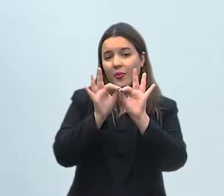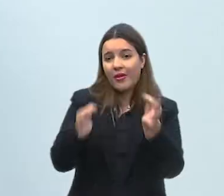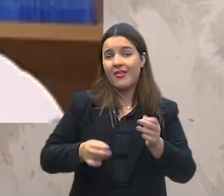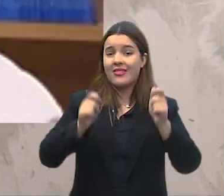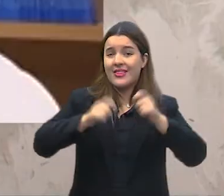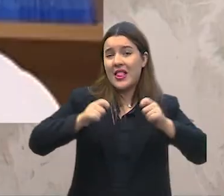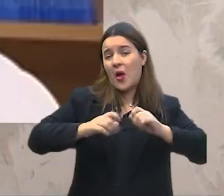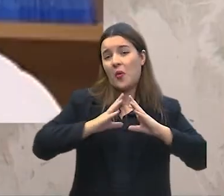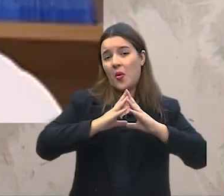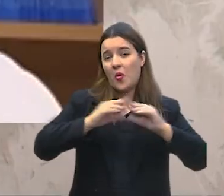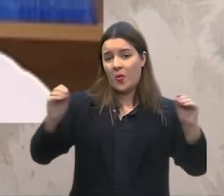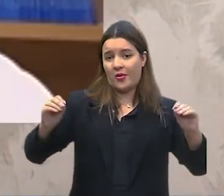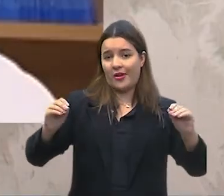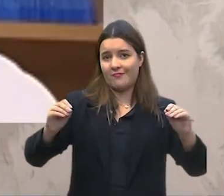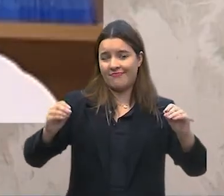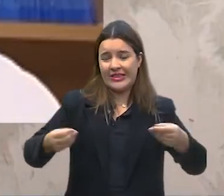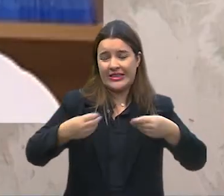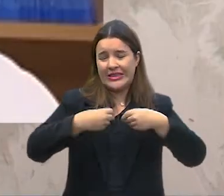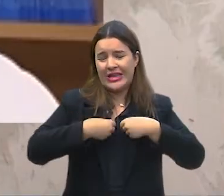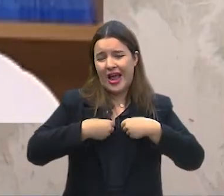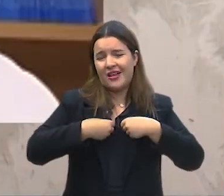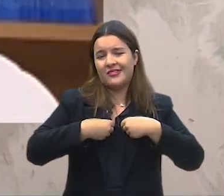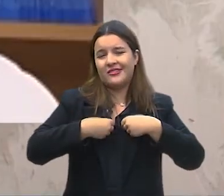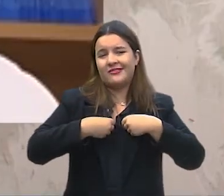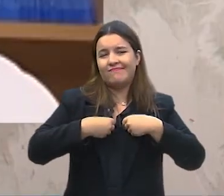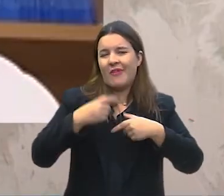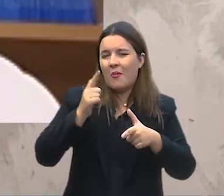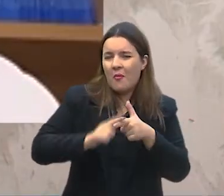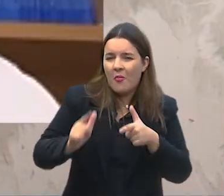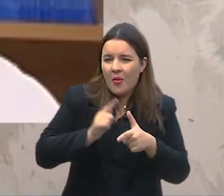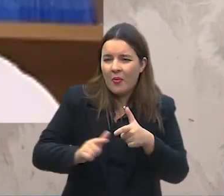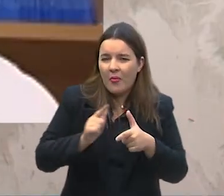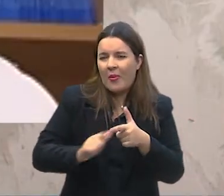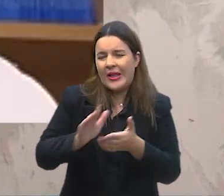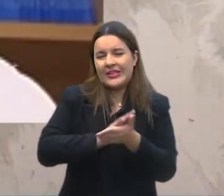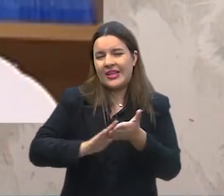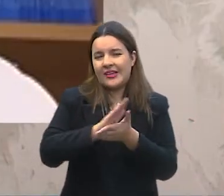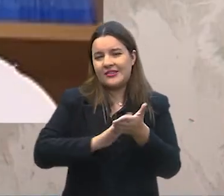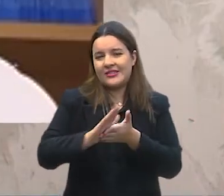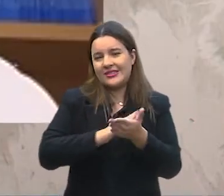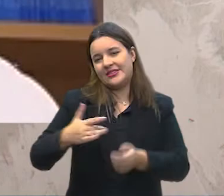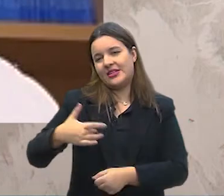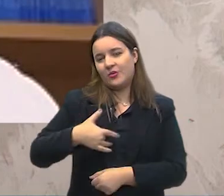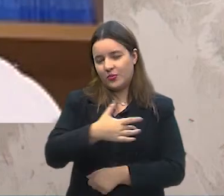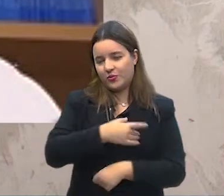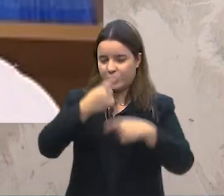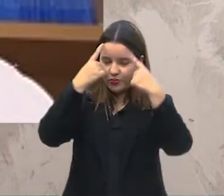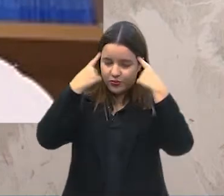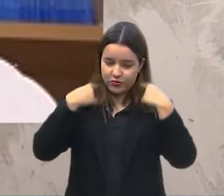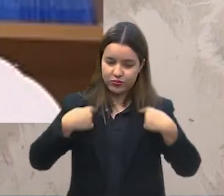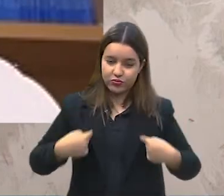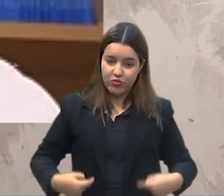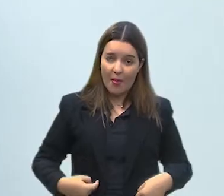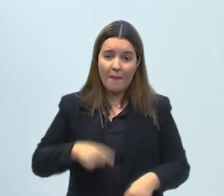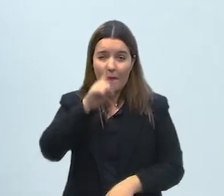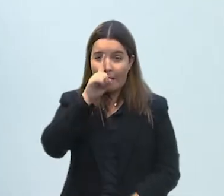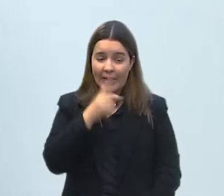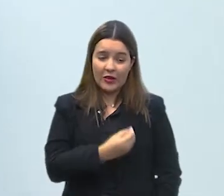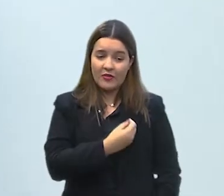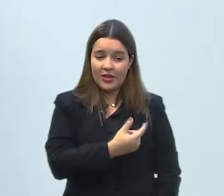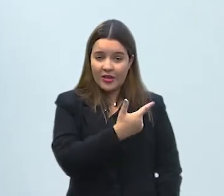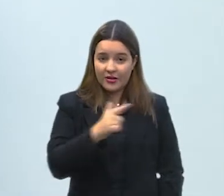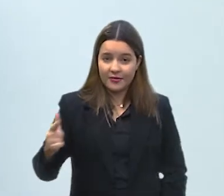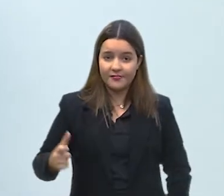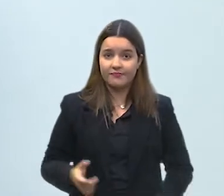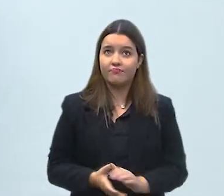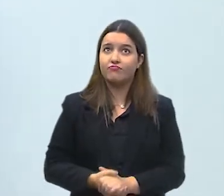consegue curar o paciente sem maiores consequências para a saúde geral e para a própria vida da pessoa. Então, ó, o que o